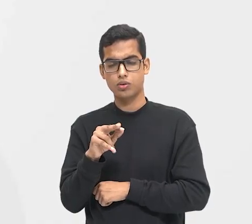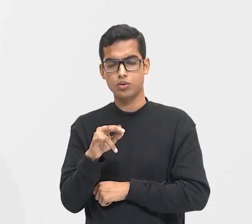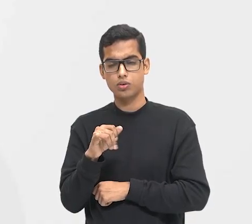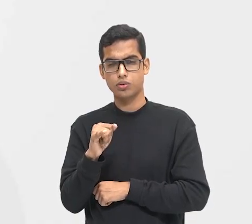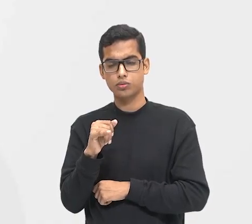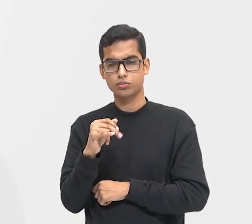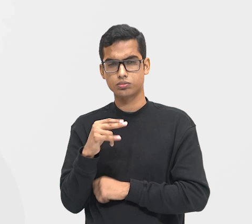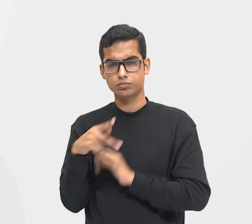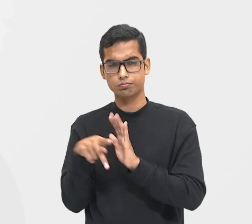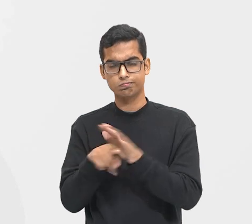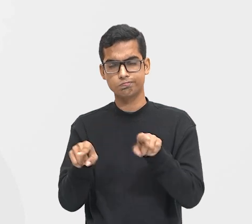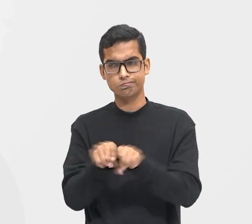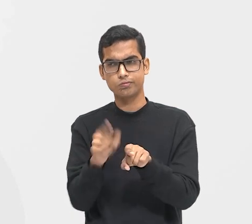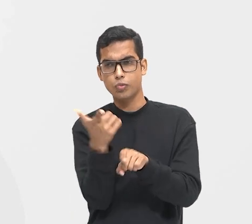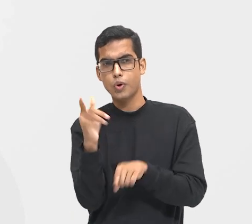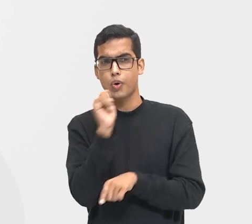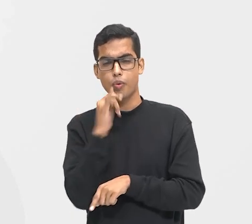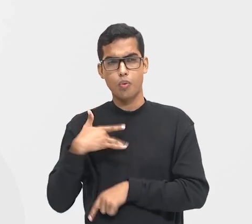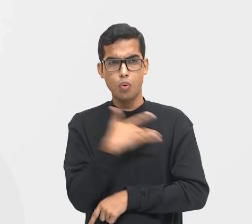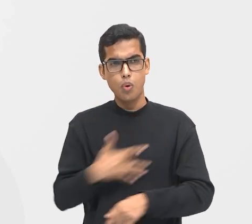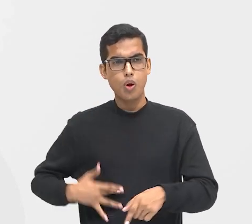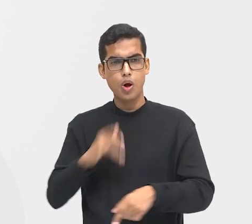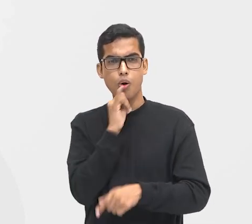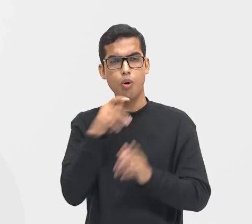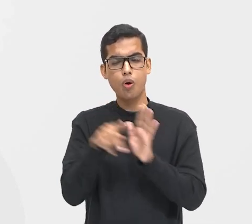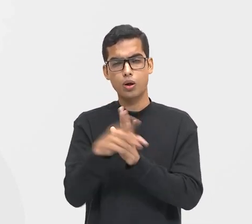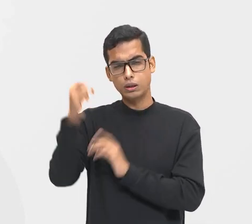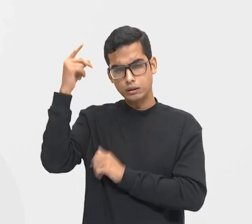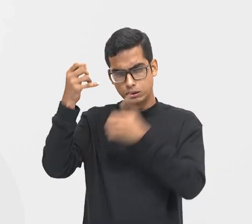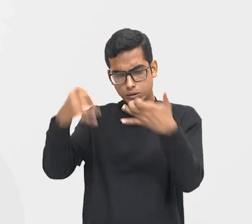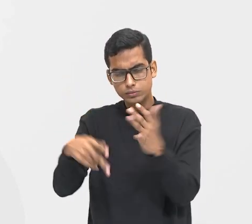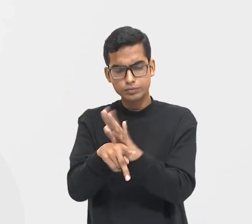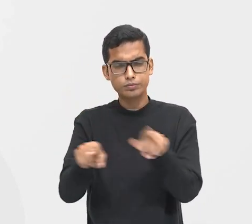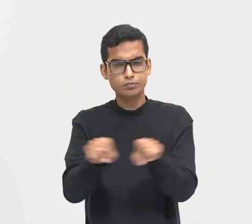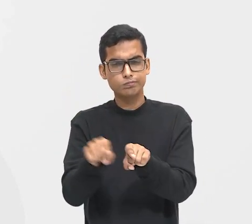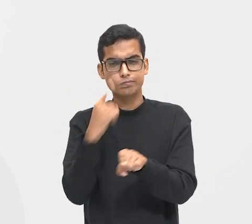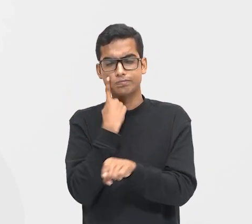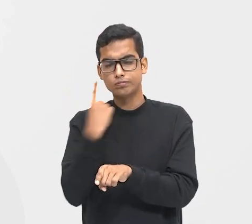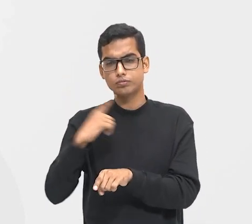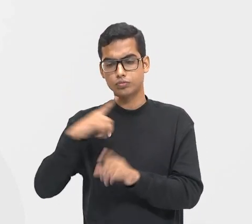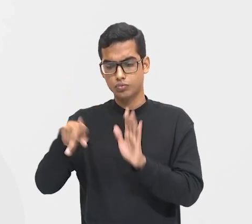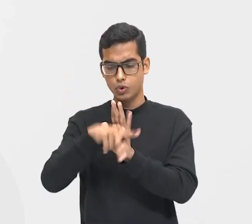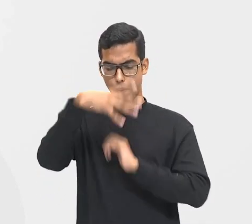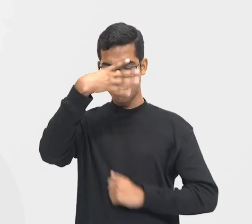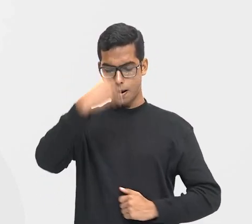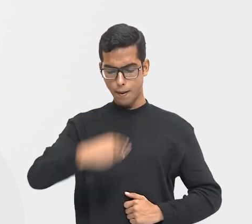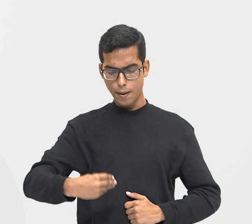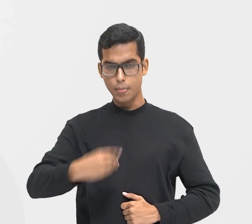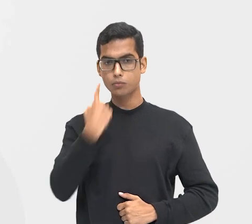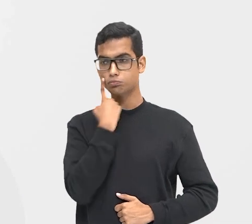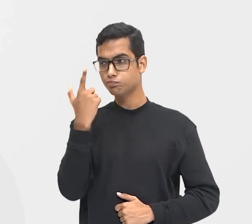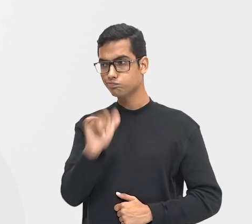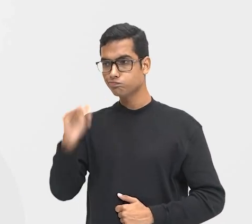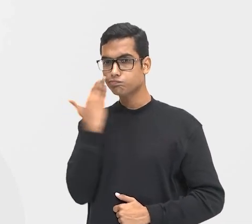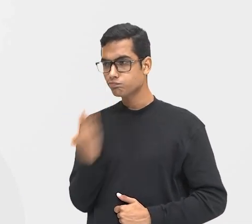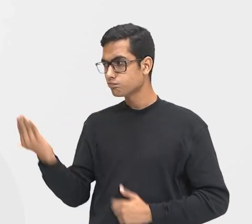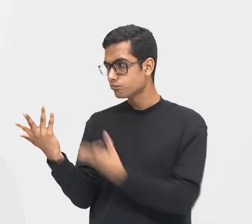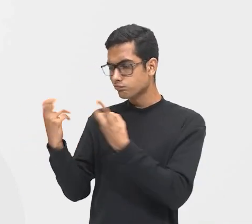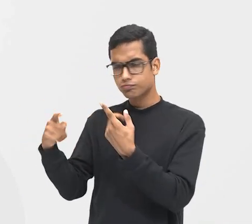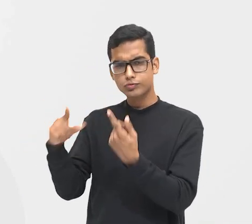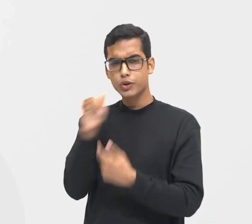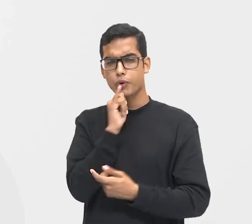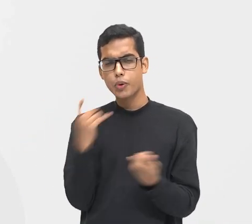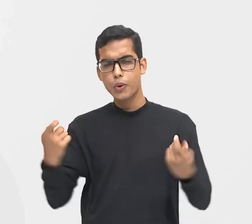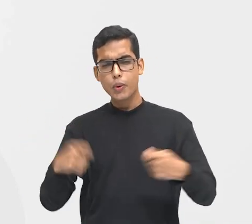do pulmão ou também de outro órgão, por exemplo. As pessoas falavam antigamente assim. Mas é o exame ali do raio-x. Nessa imagem aqui a gente pode